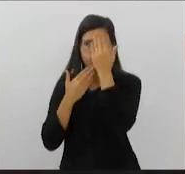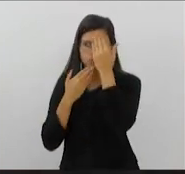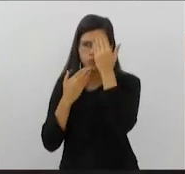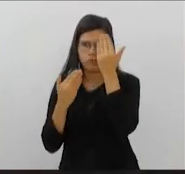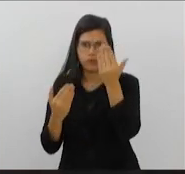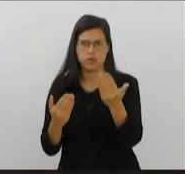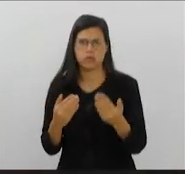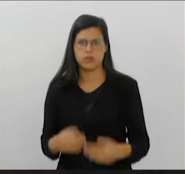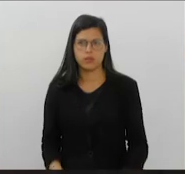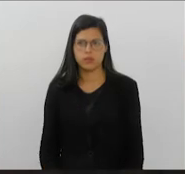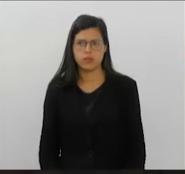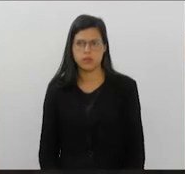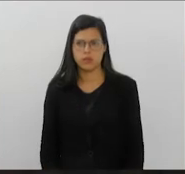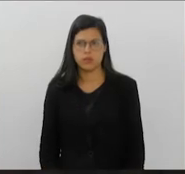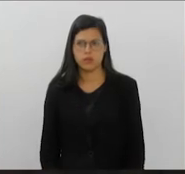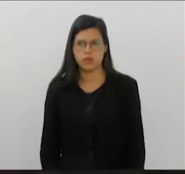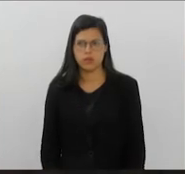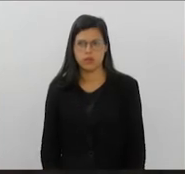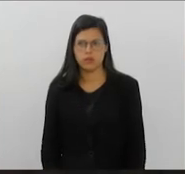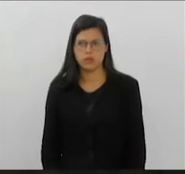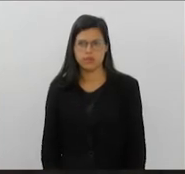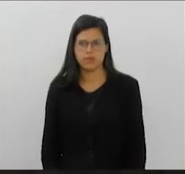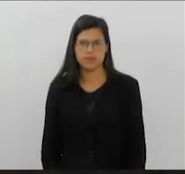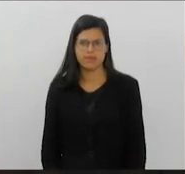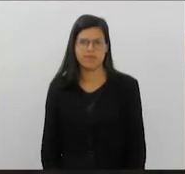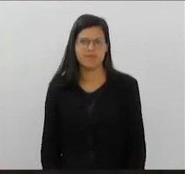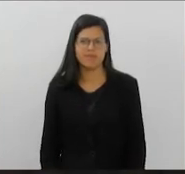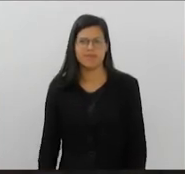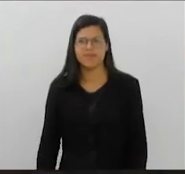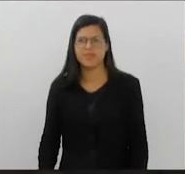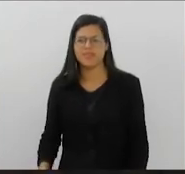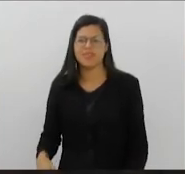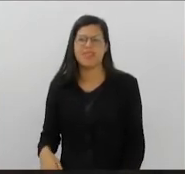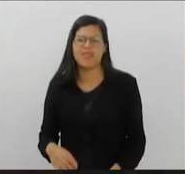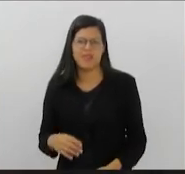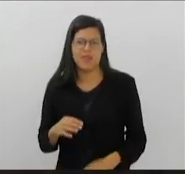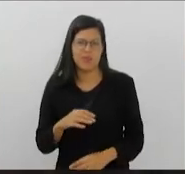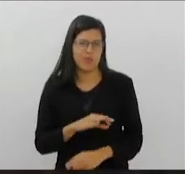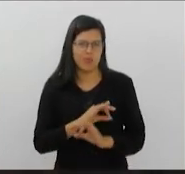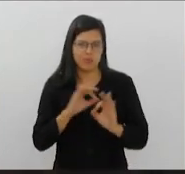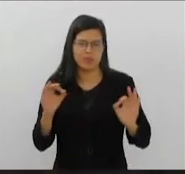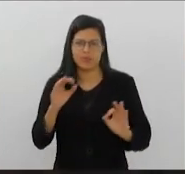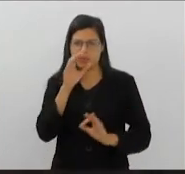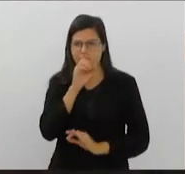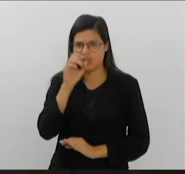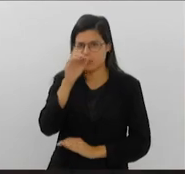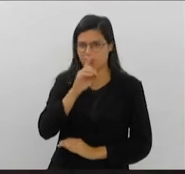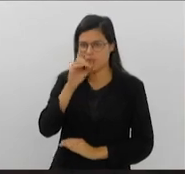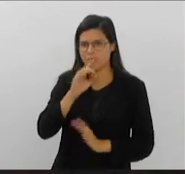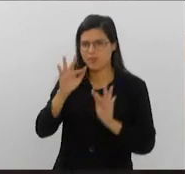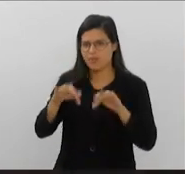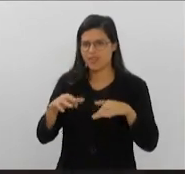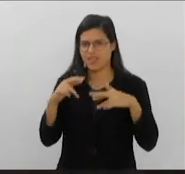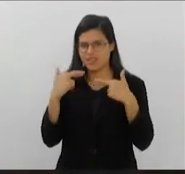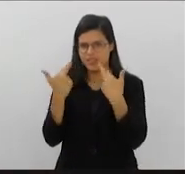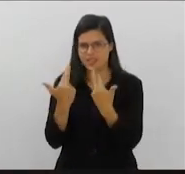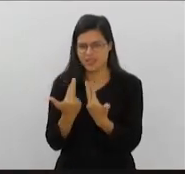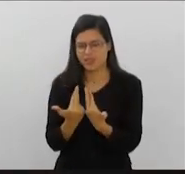obrigado e um ótimo final de semana, declaro encerrada a sessão.